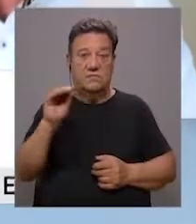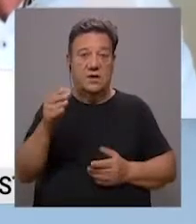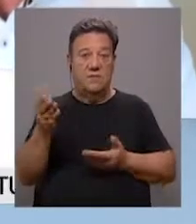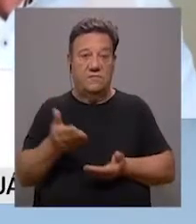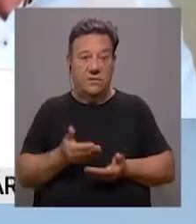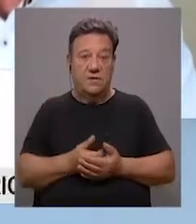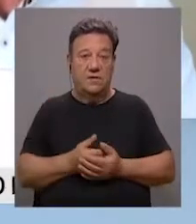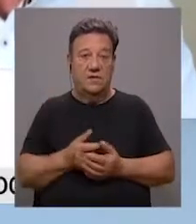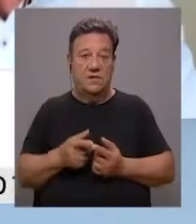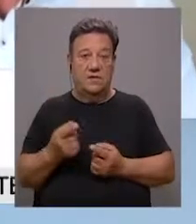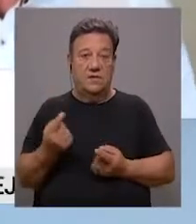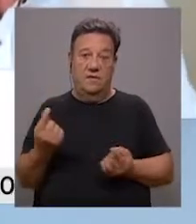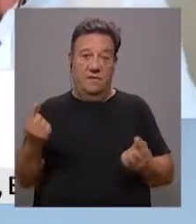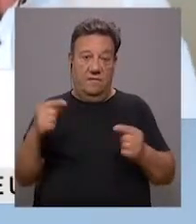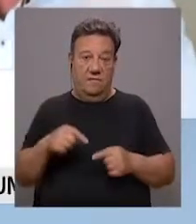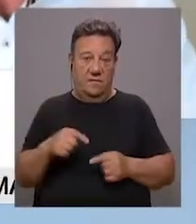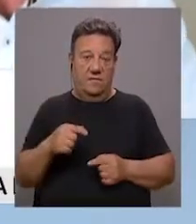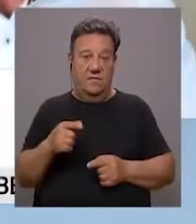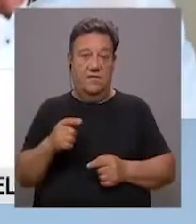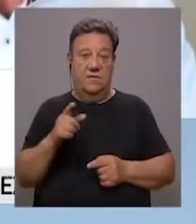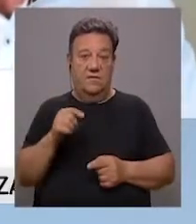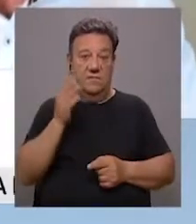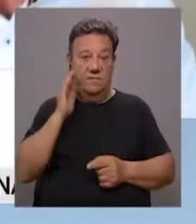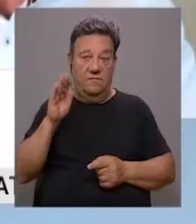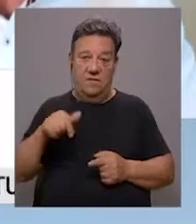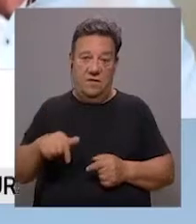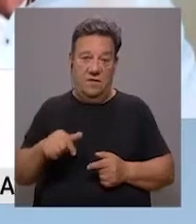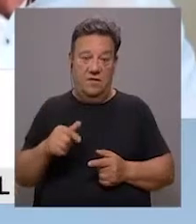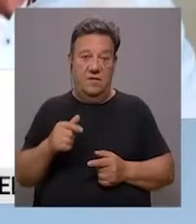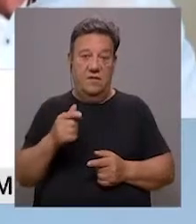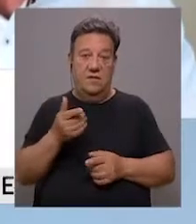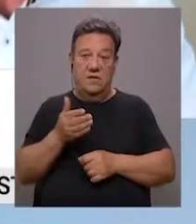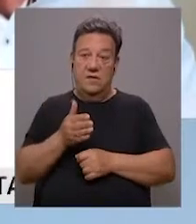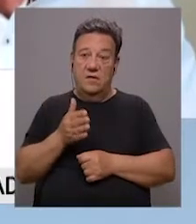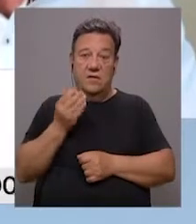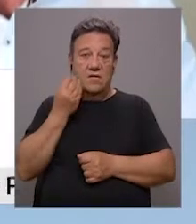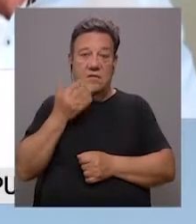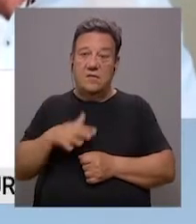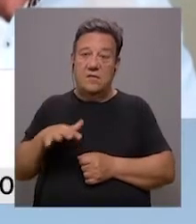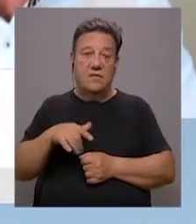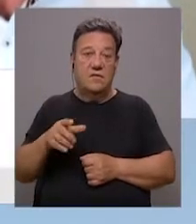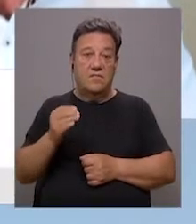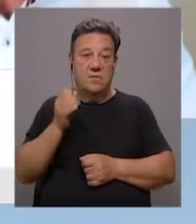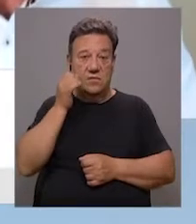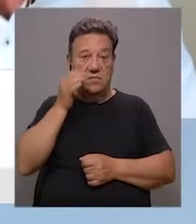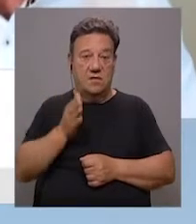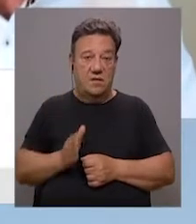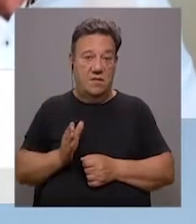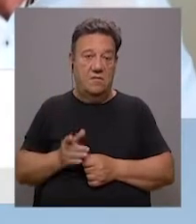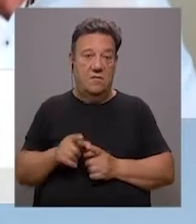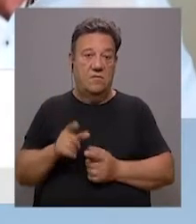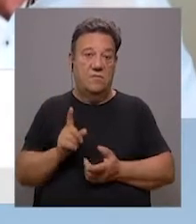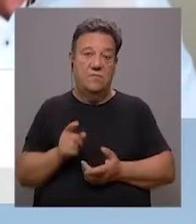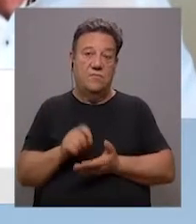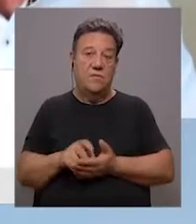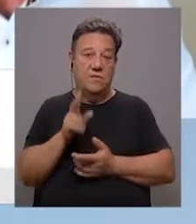convidar a vir a Óbidos e a ficar em Óbidos em circunstâncias muito rigorosas do ponto de vista